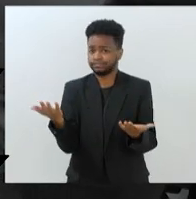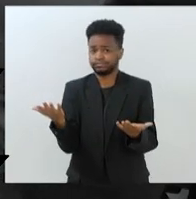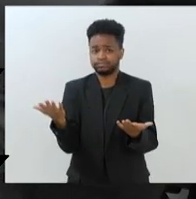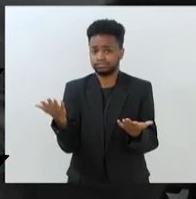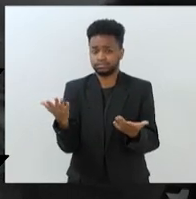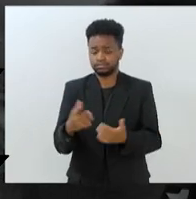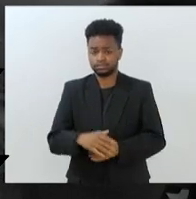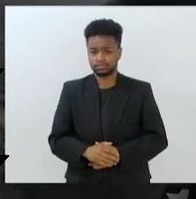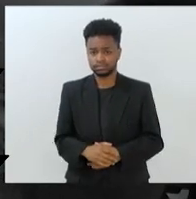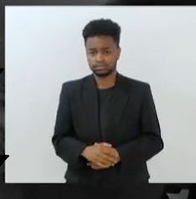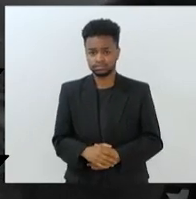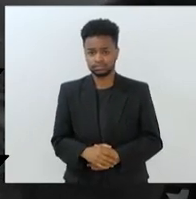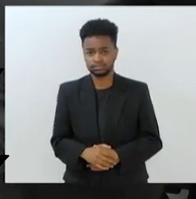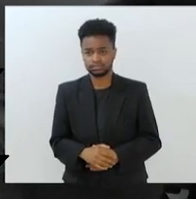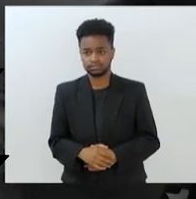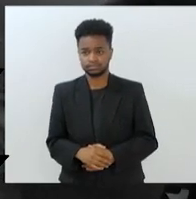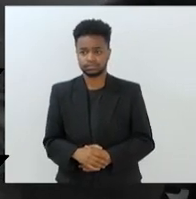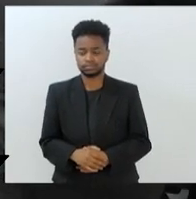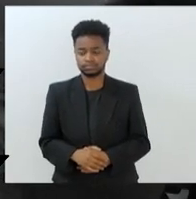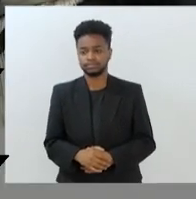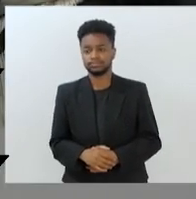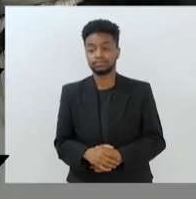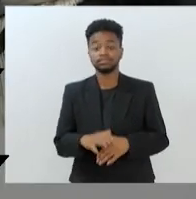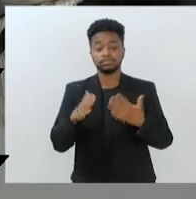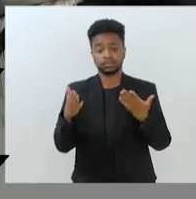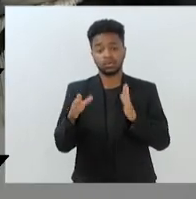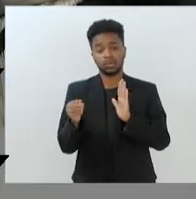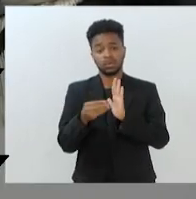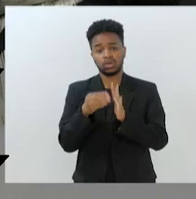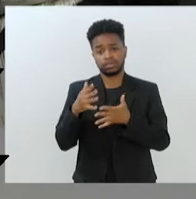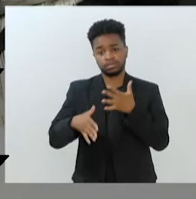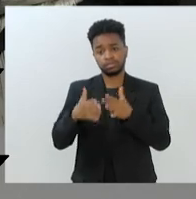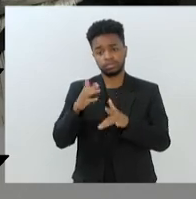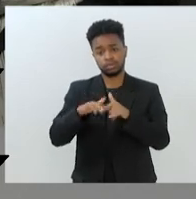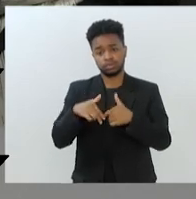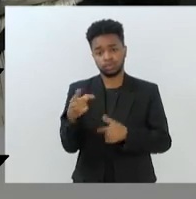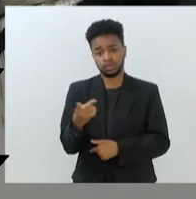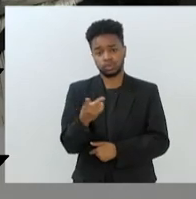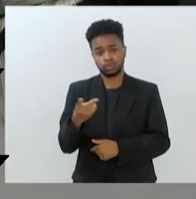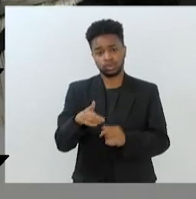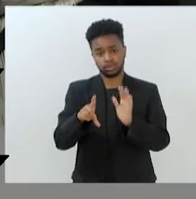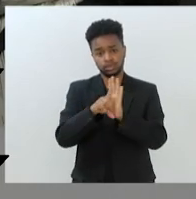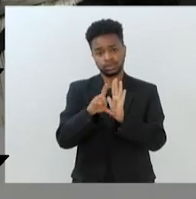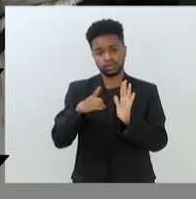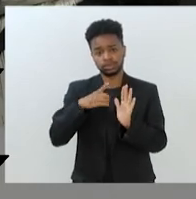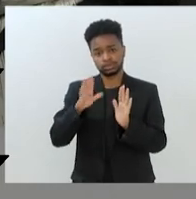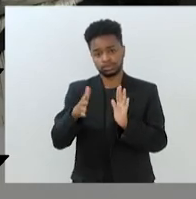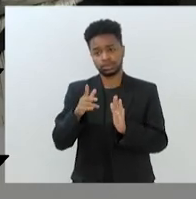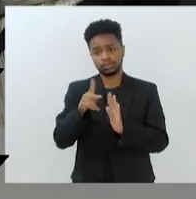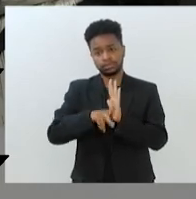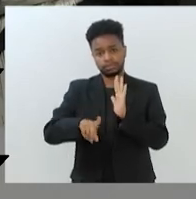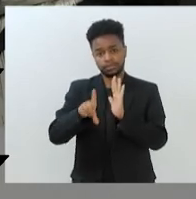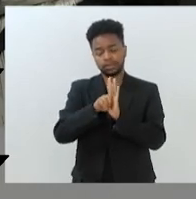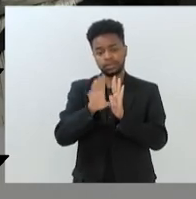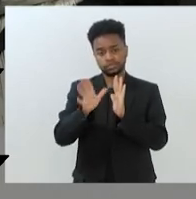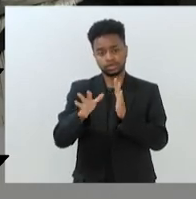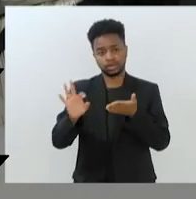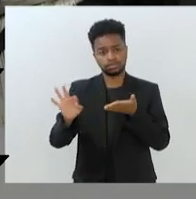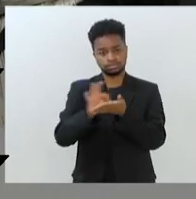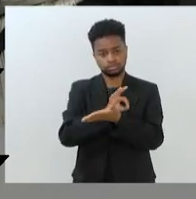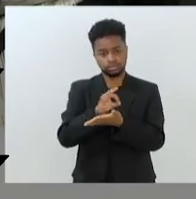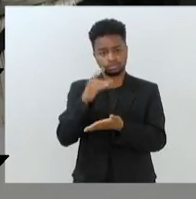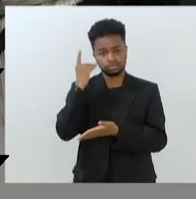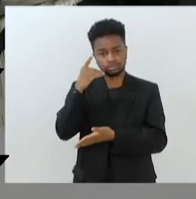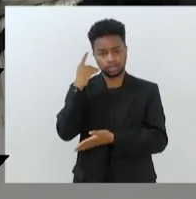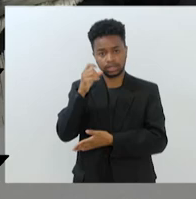vai estar? Então, daria prejudicabilidade pelas duas. Perfeito. Pelo PL, que foi autógrafo de autoria do